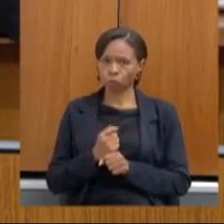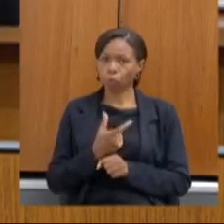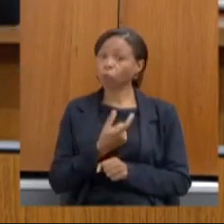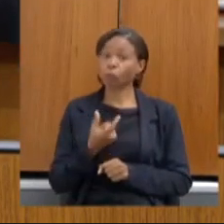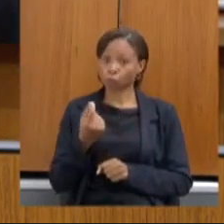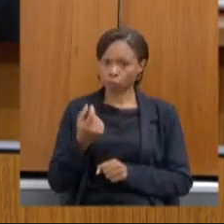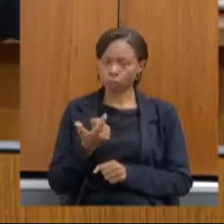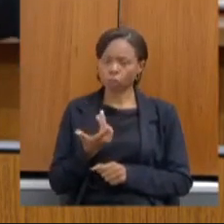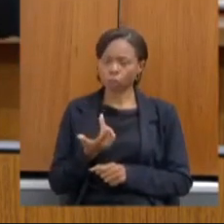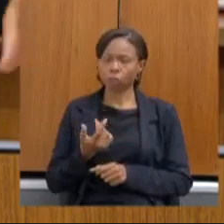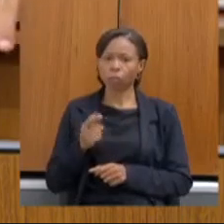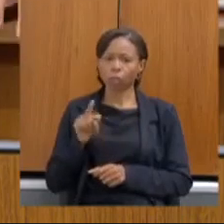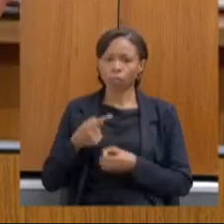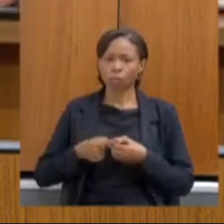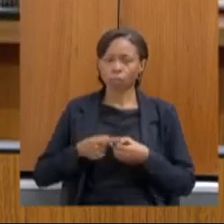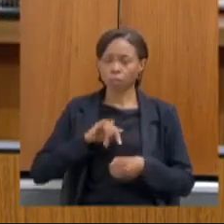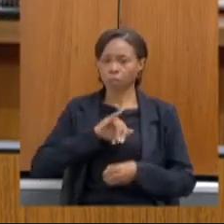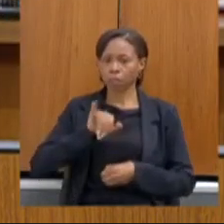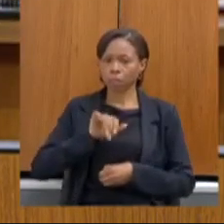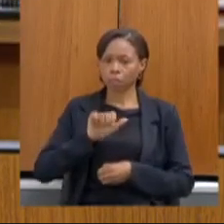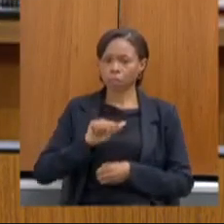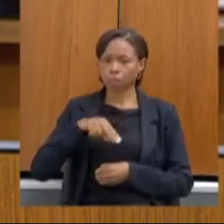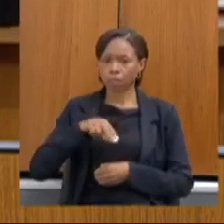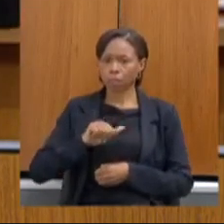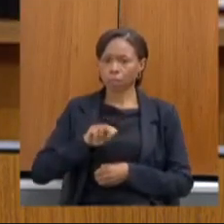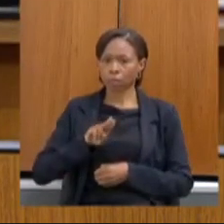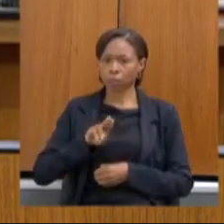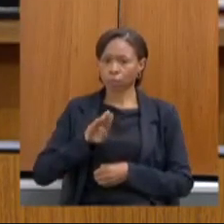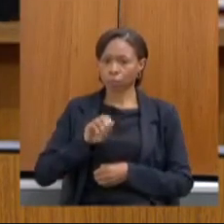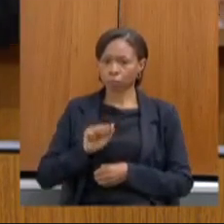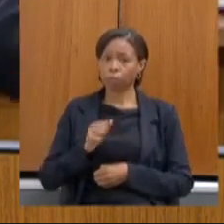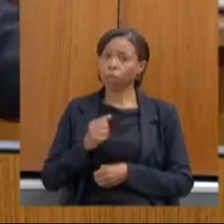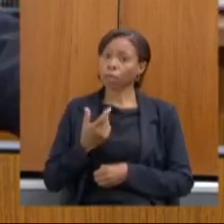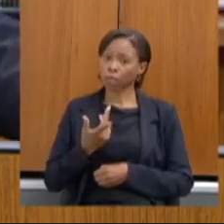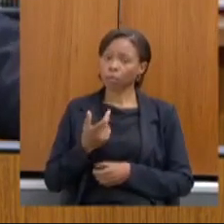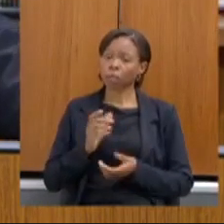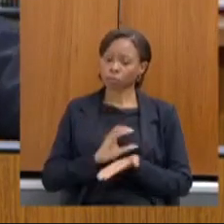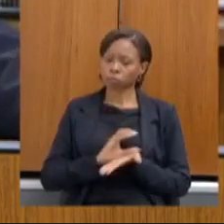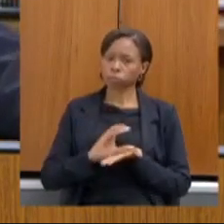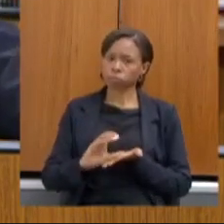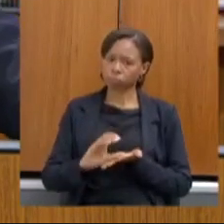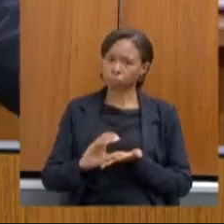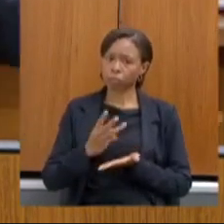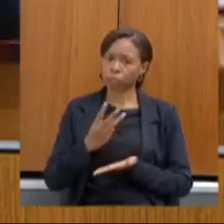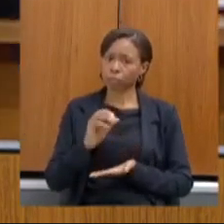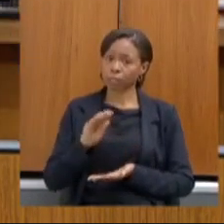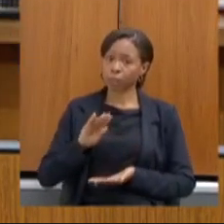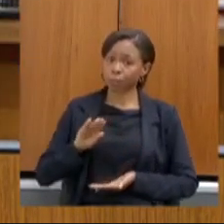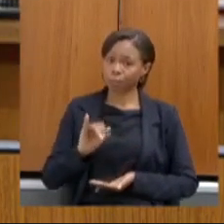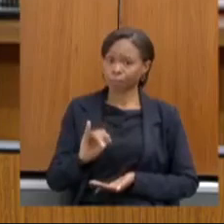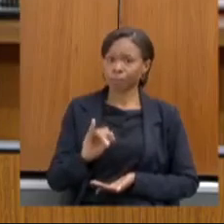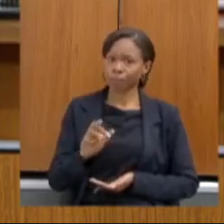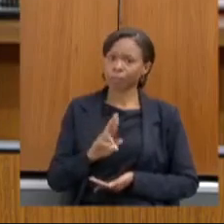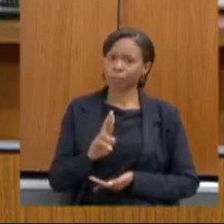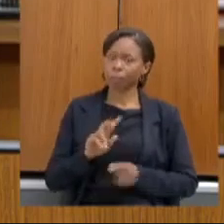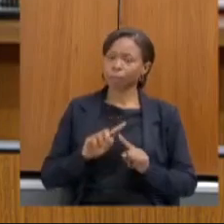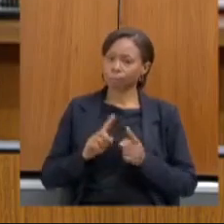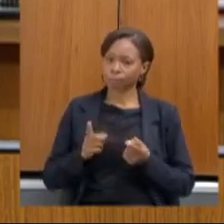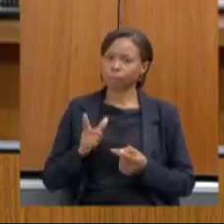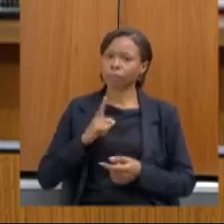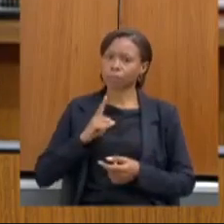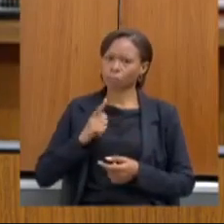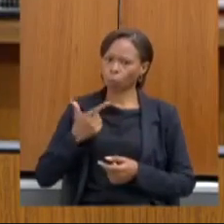1020 na cidade Janaúba é que está propiciando esse investimento e 30 bilhões de reais mas nós temos